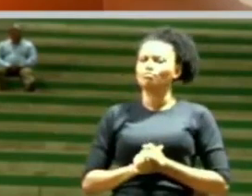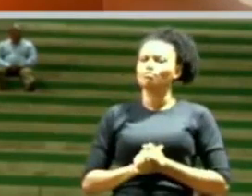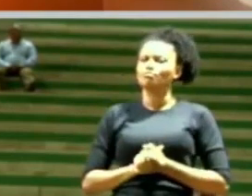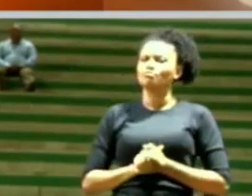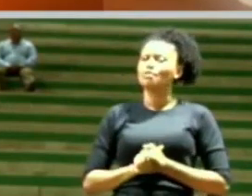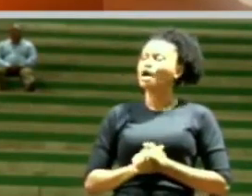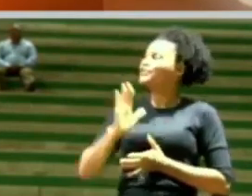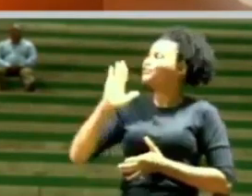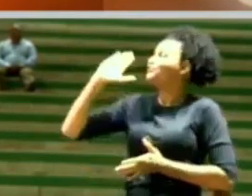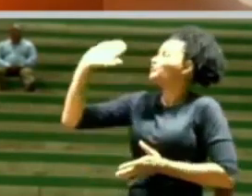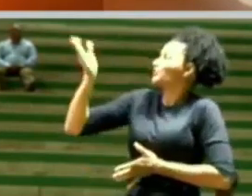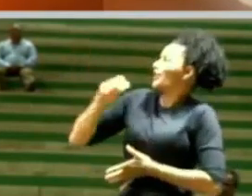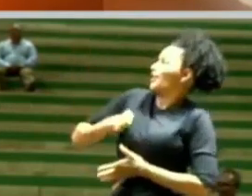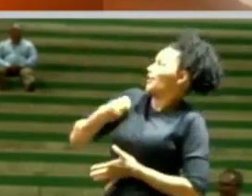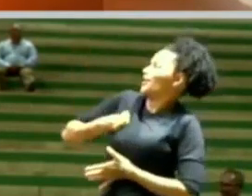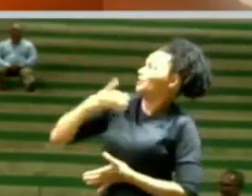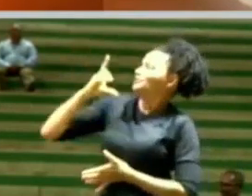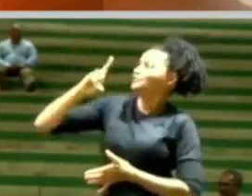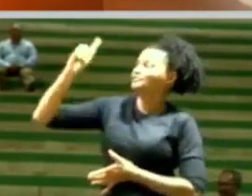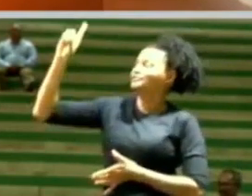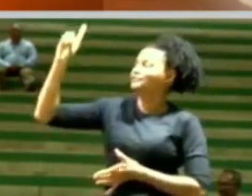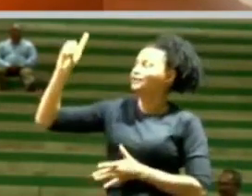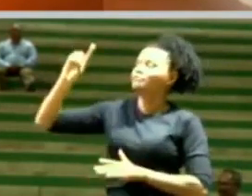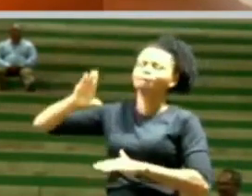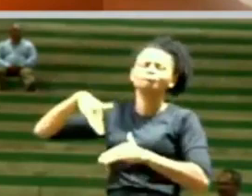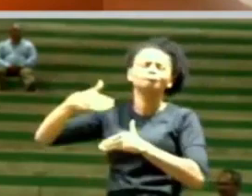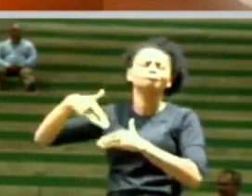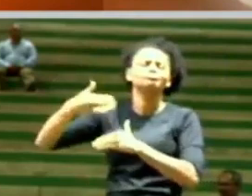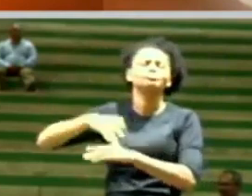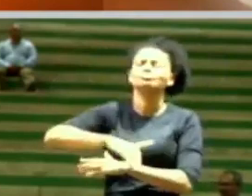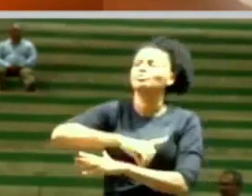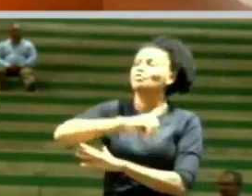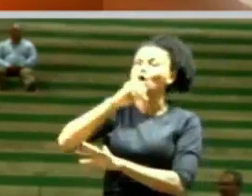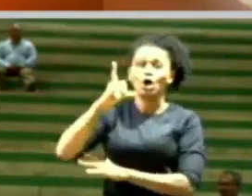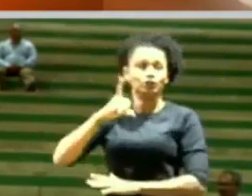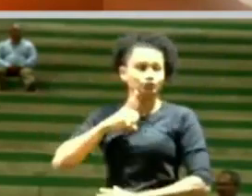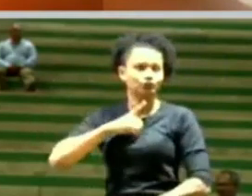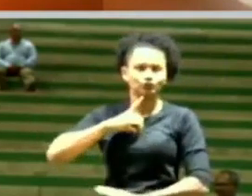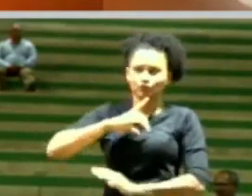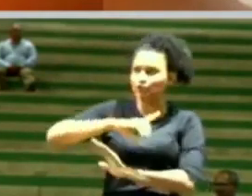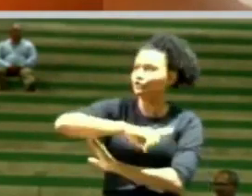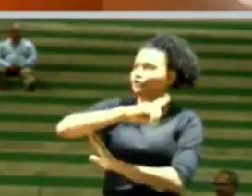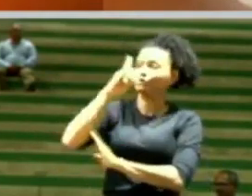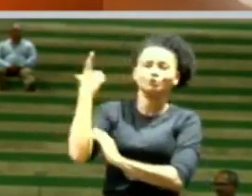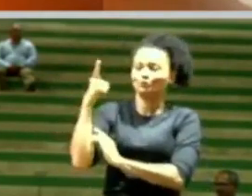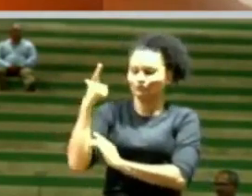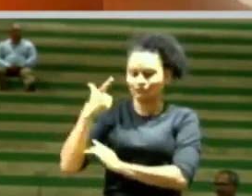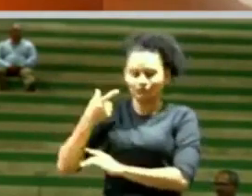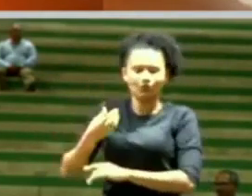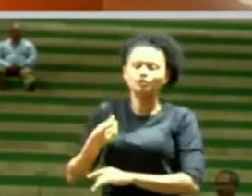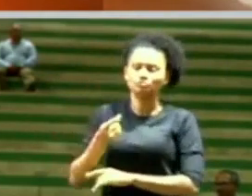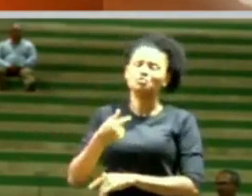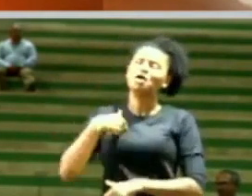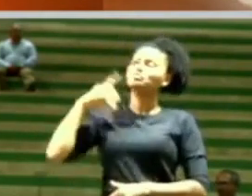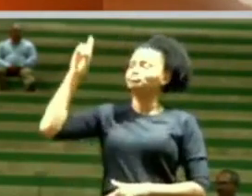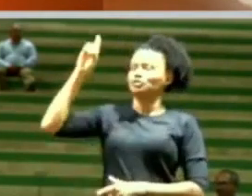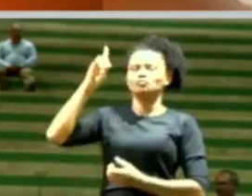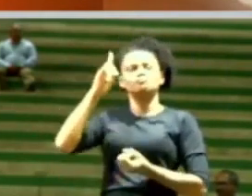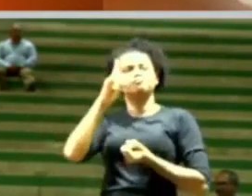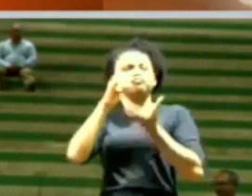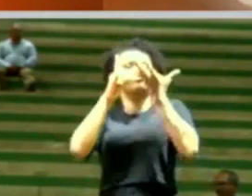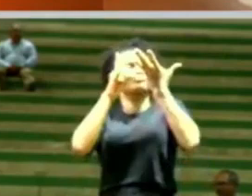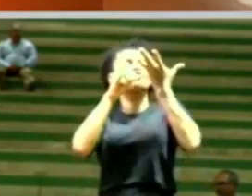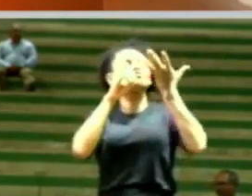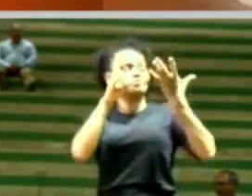E ele já era. Aí um dia, se é que tinha dia, porque nem eternidade tinha, ele disse: eu vou gerar minha